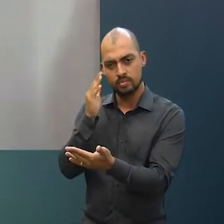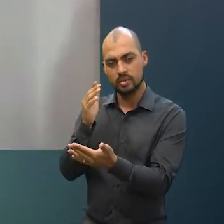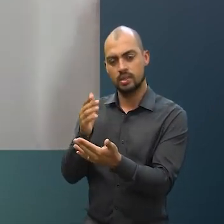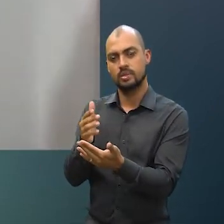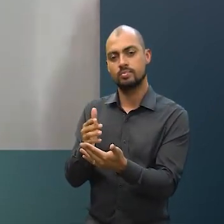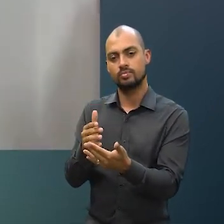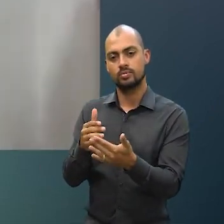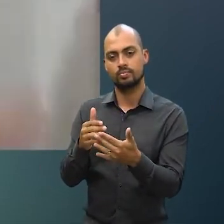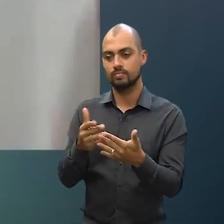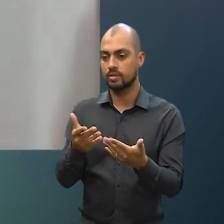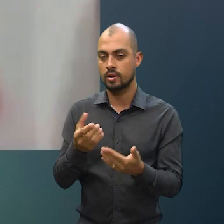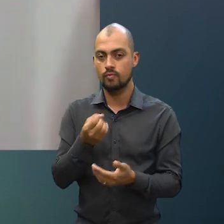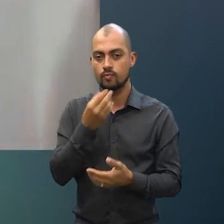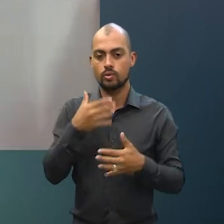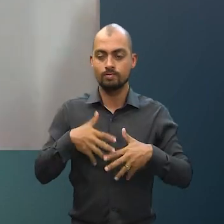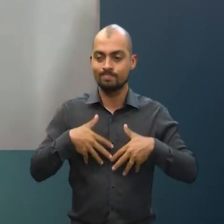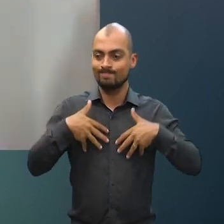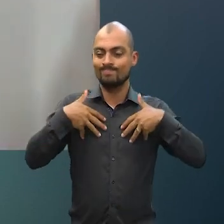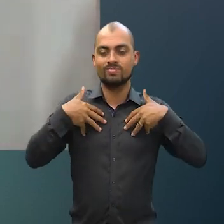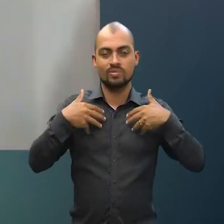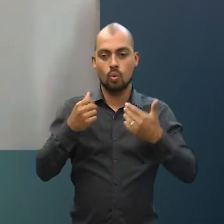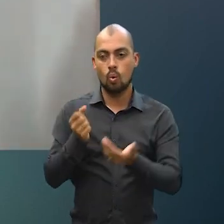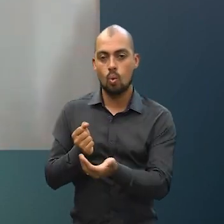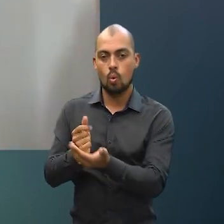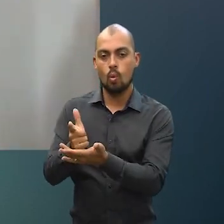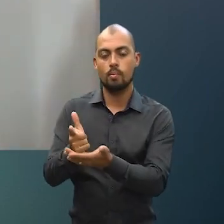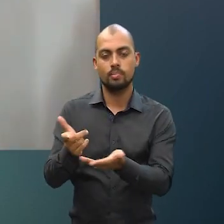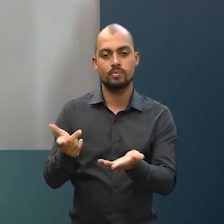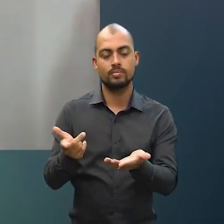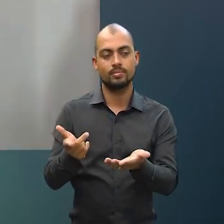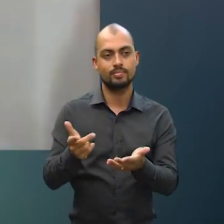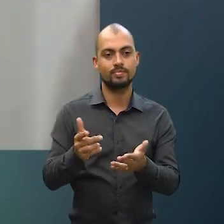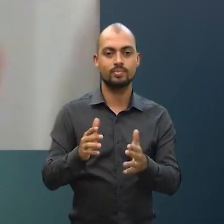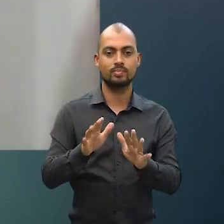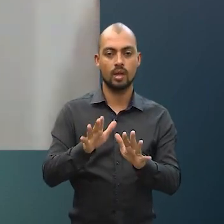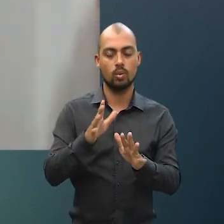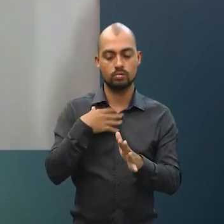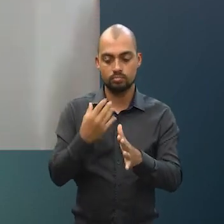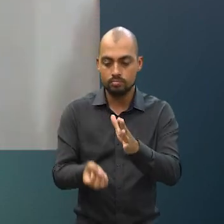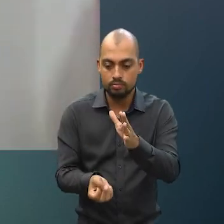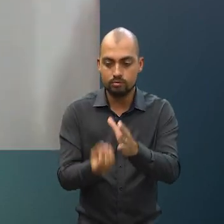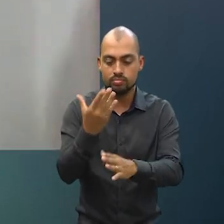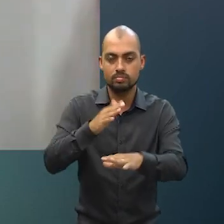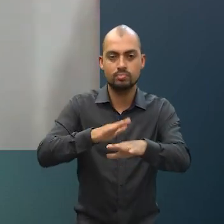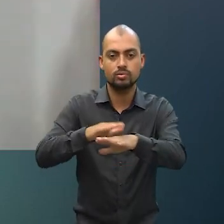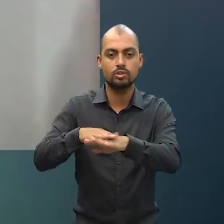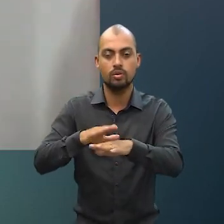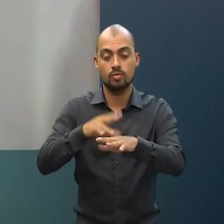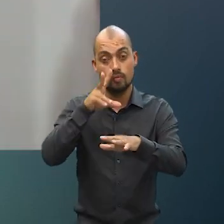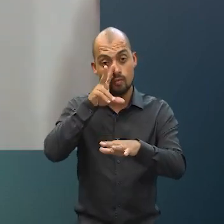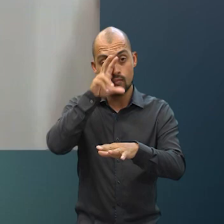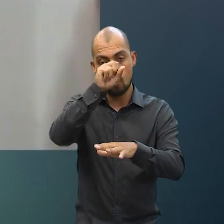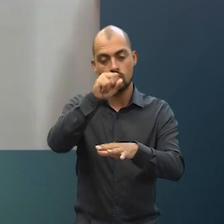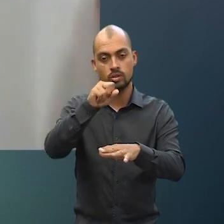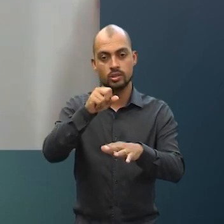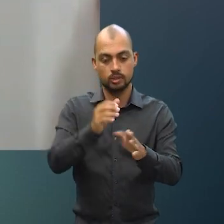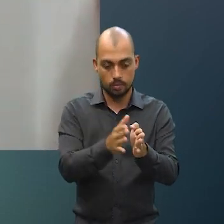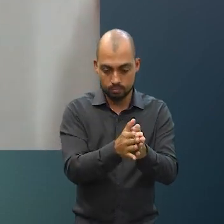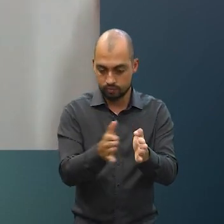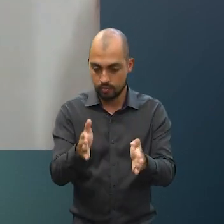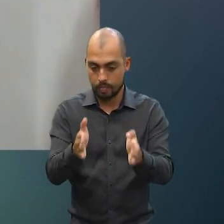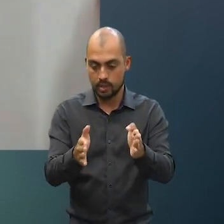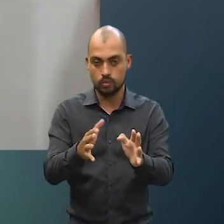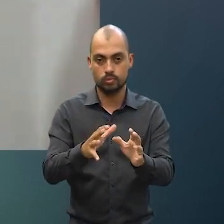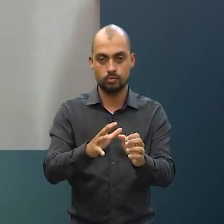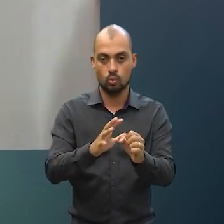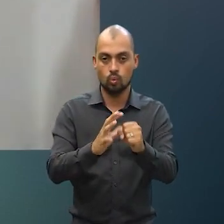comércio local, para o consumo local, isso foi uma coisa que surgiu bastante forte durante, né, a pandemia. Então, o